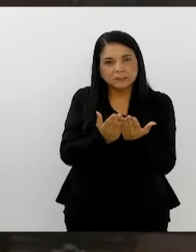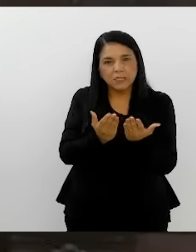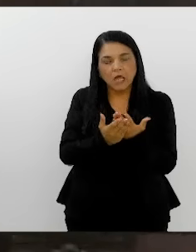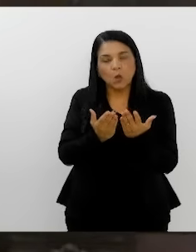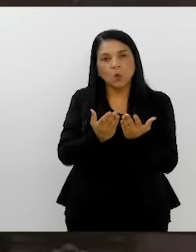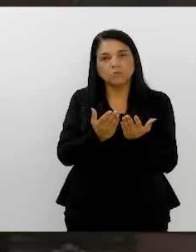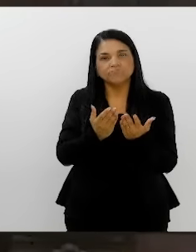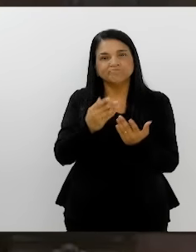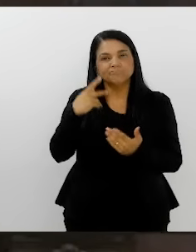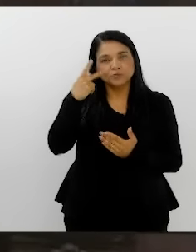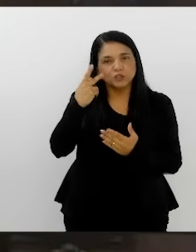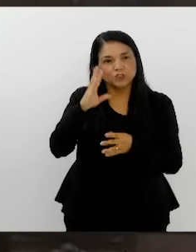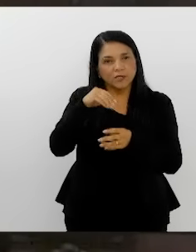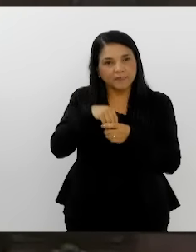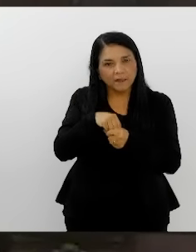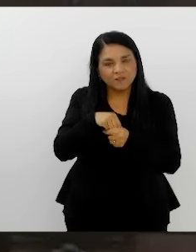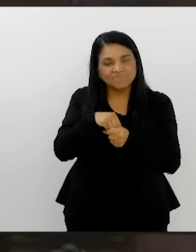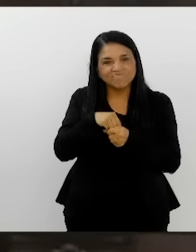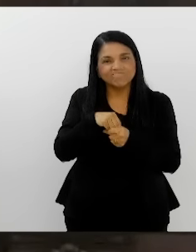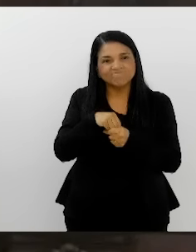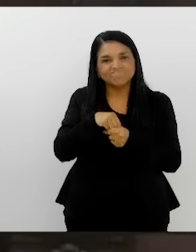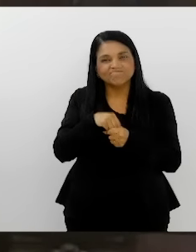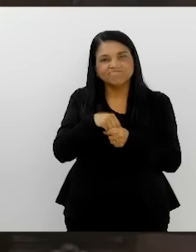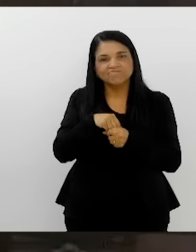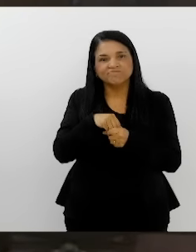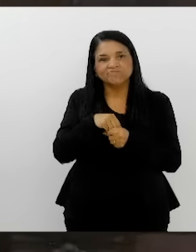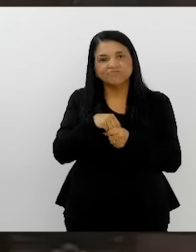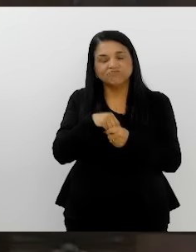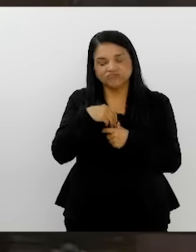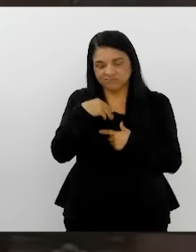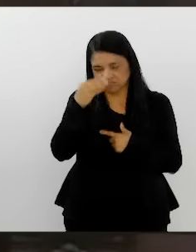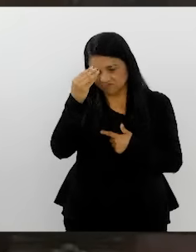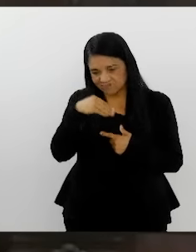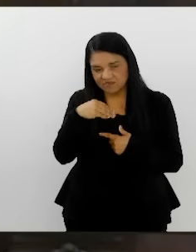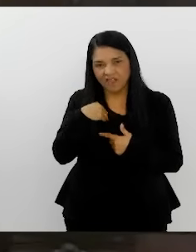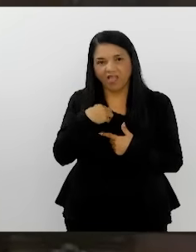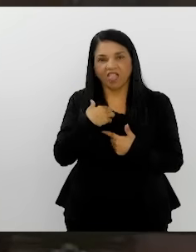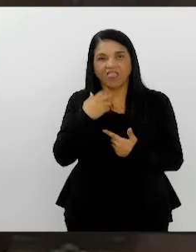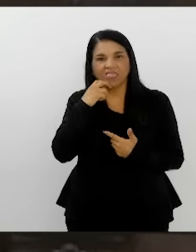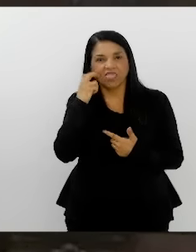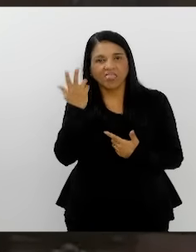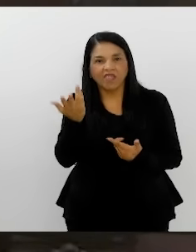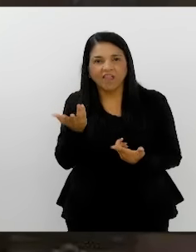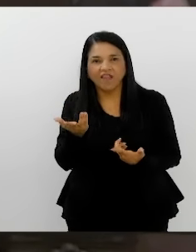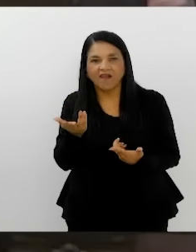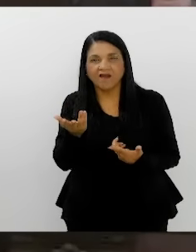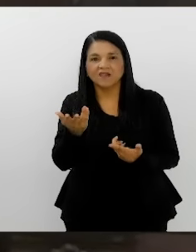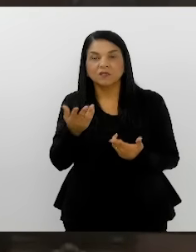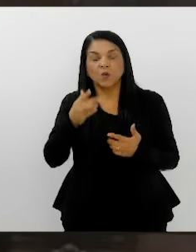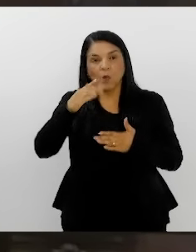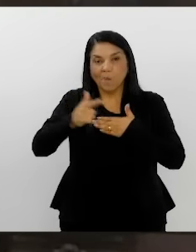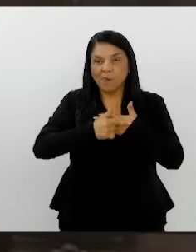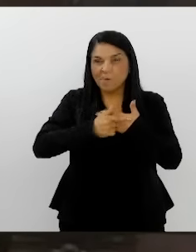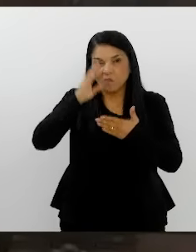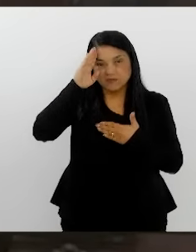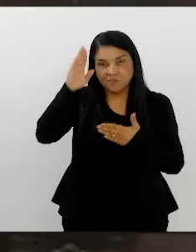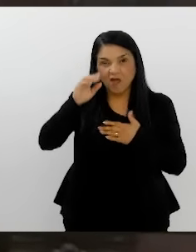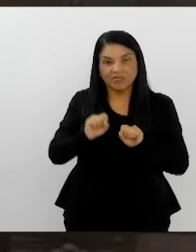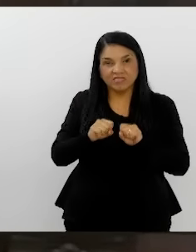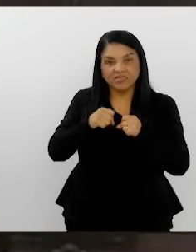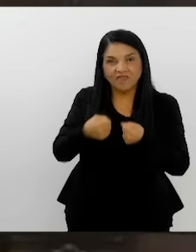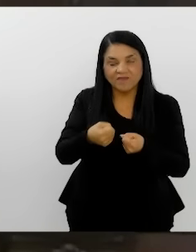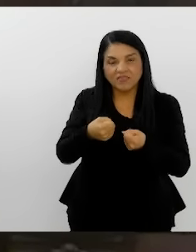nos decepcionaram, porque o papel do parlamentar cristão é defender os princípios e valores estabelecidos na palavra